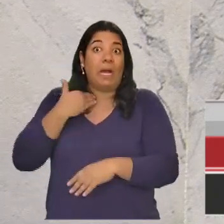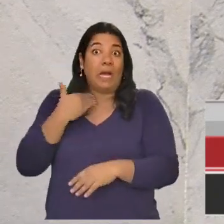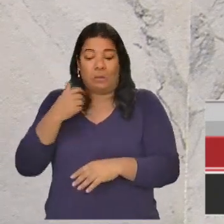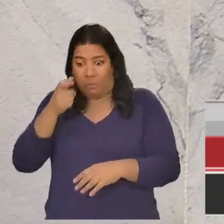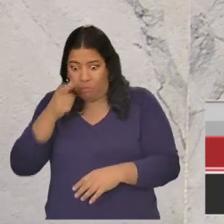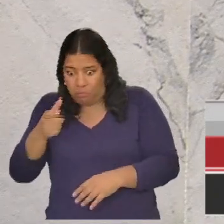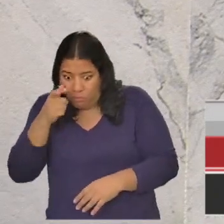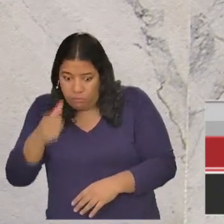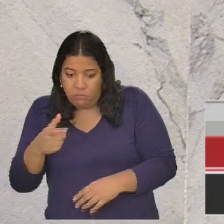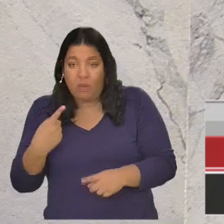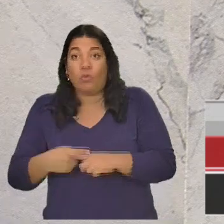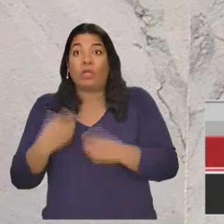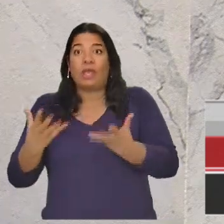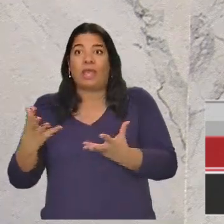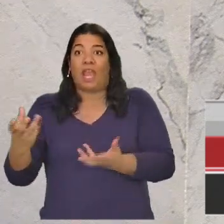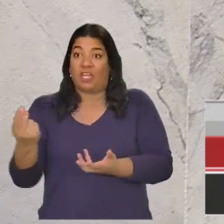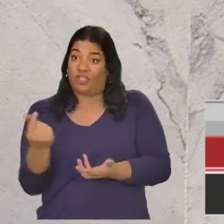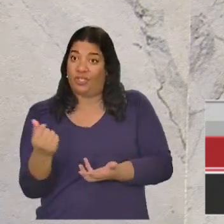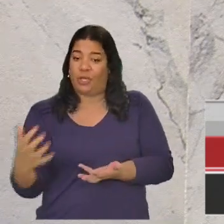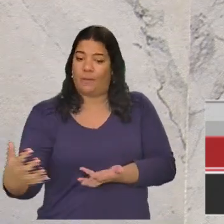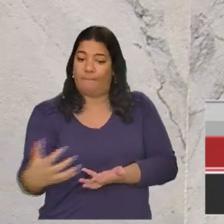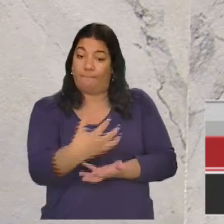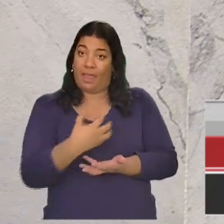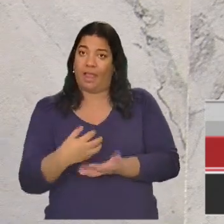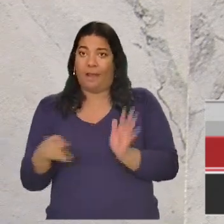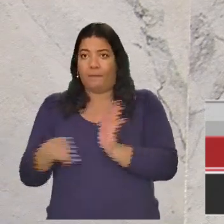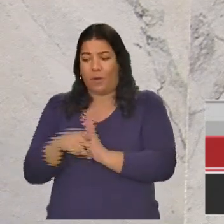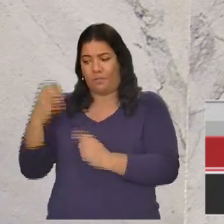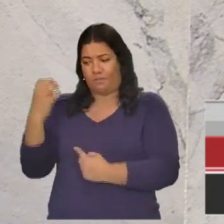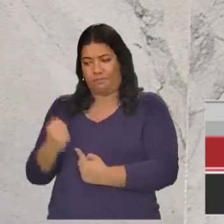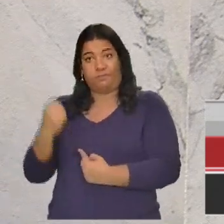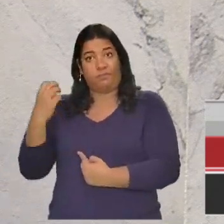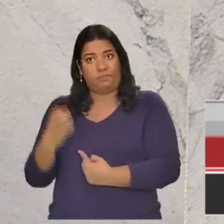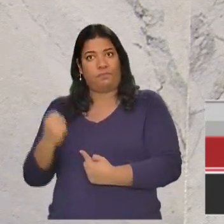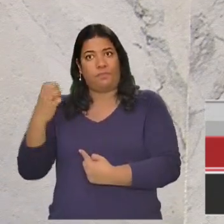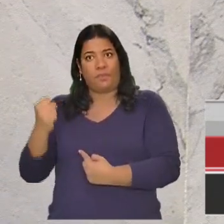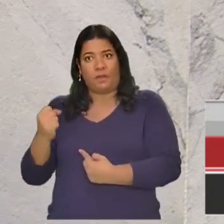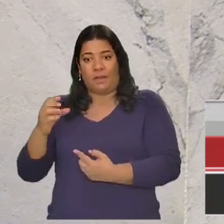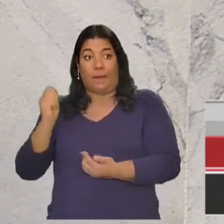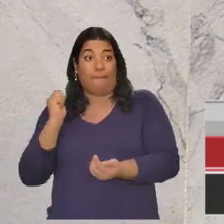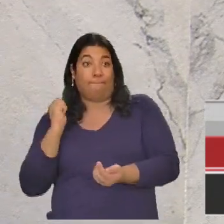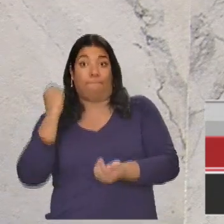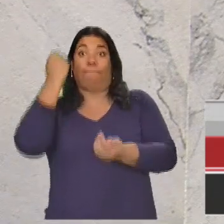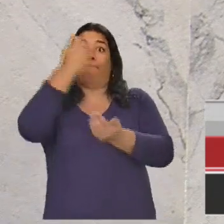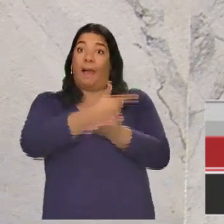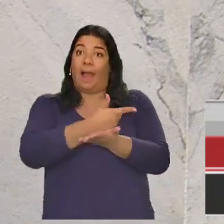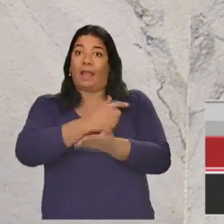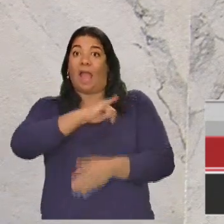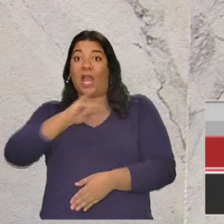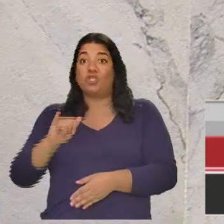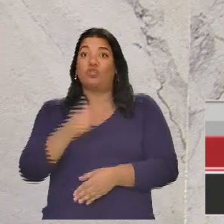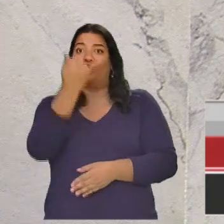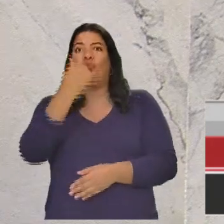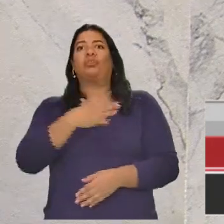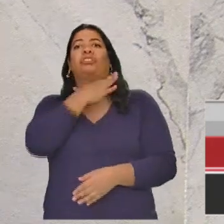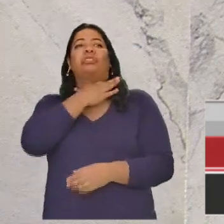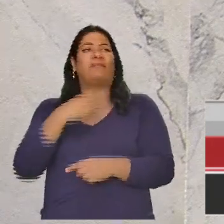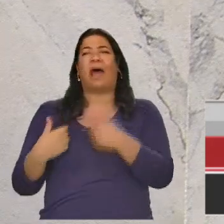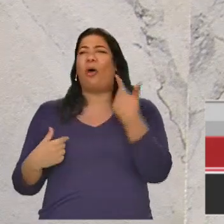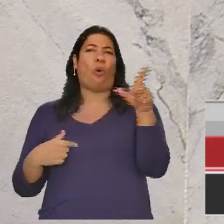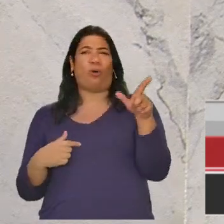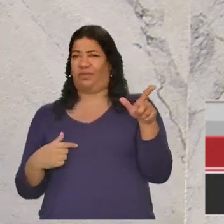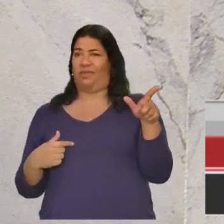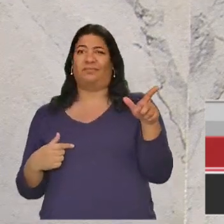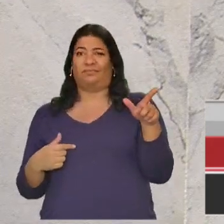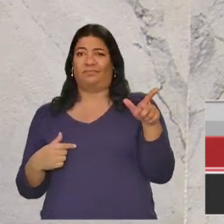dinheiro do fundo previdenciário da previdência social para o pagamento de juros da dívida pública e quem ganha